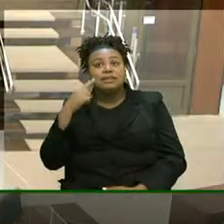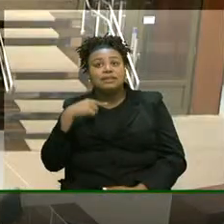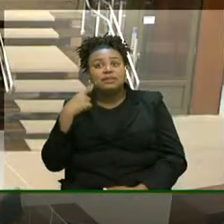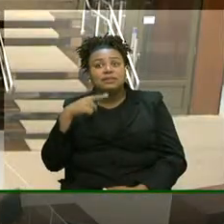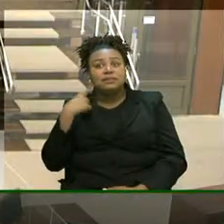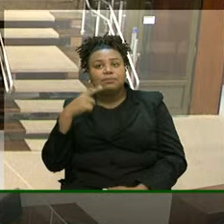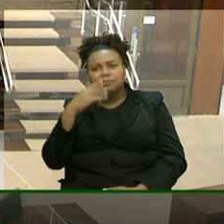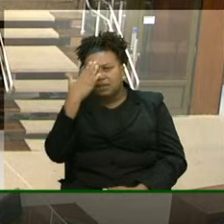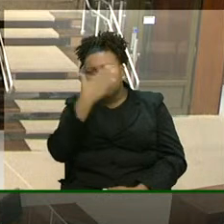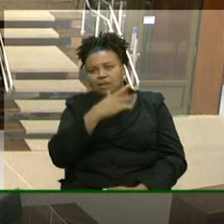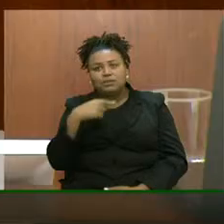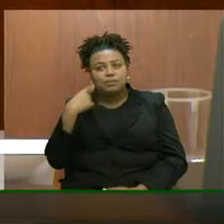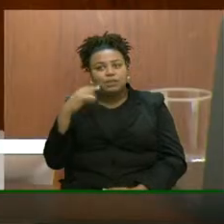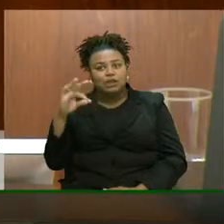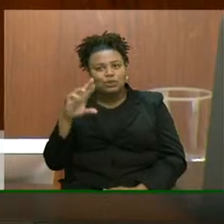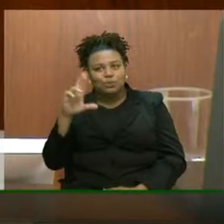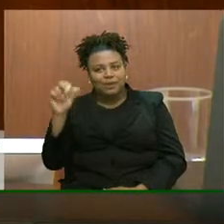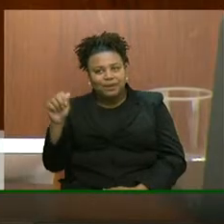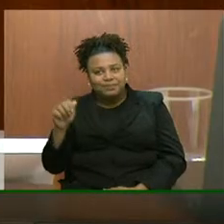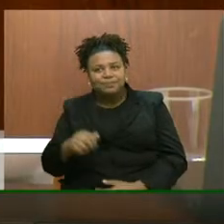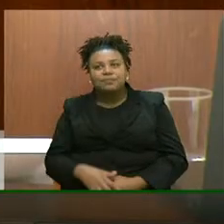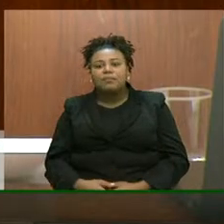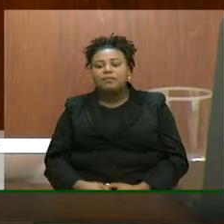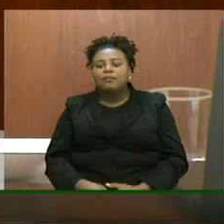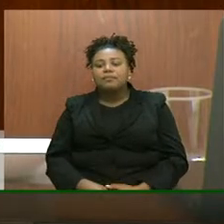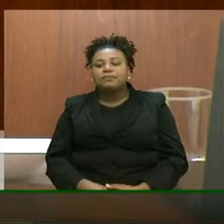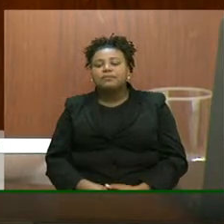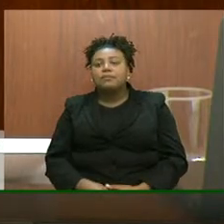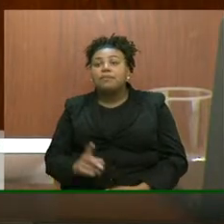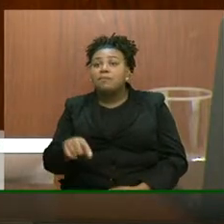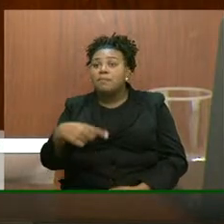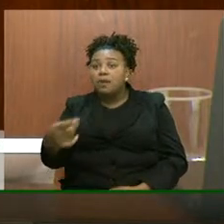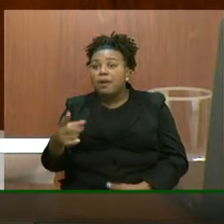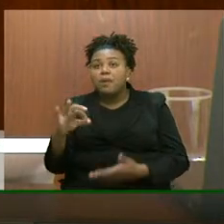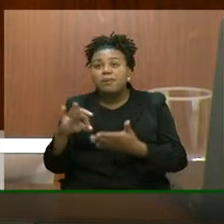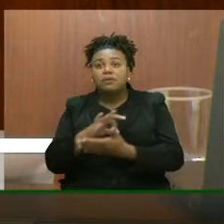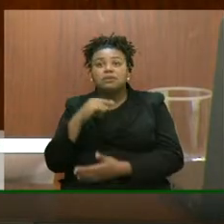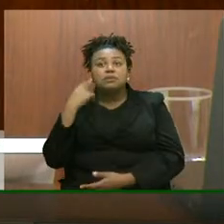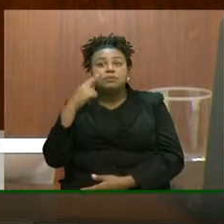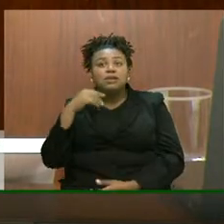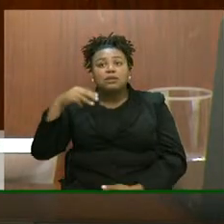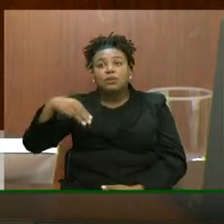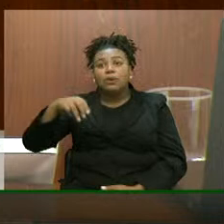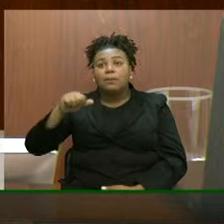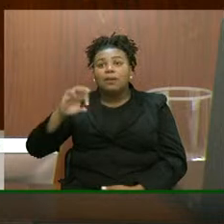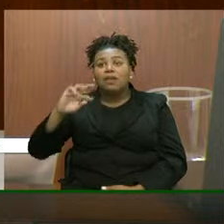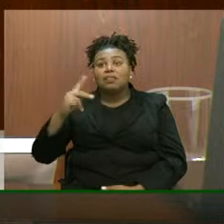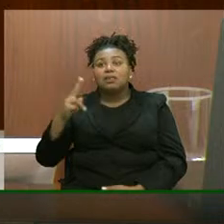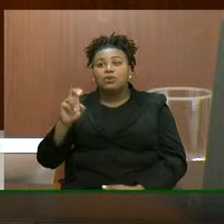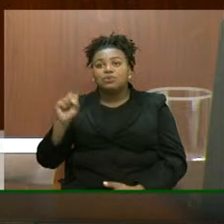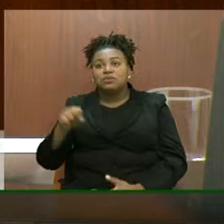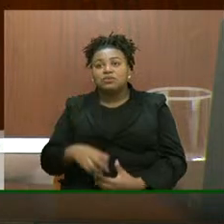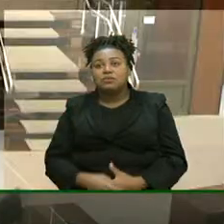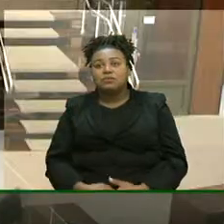Deputado, obrigado, deputado Sérgio Turra. Próximo inscrito, o deputado Matheus Vesp.